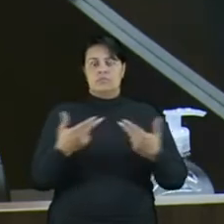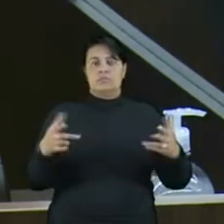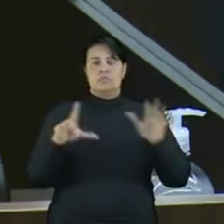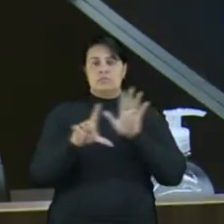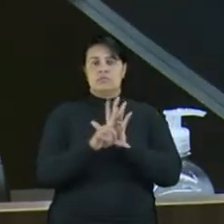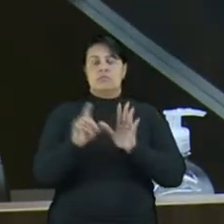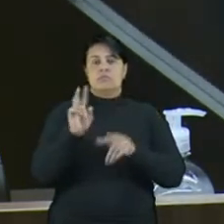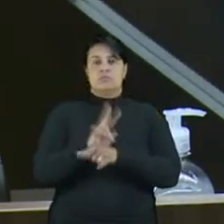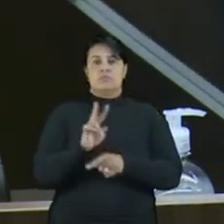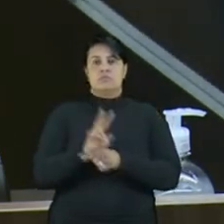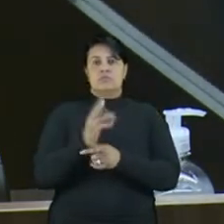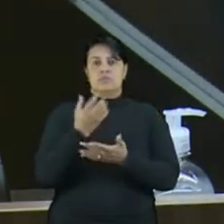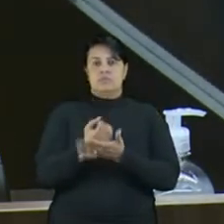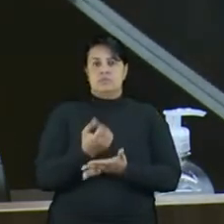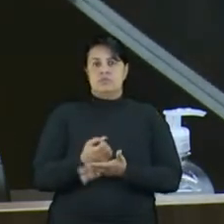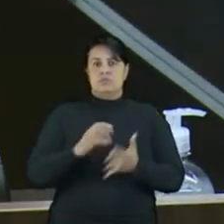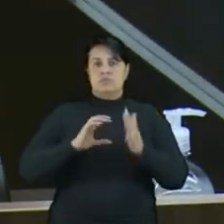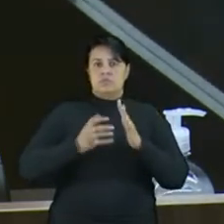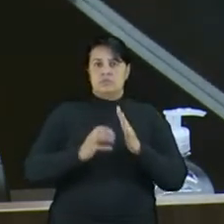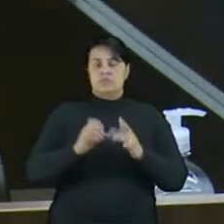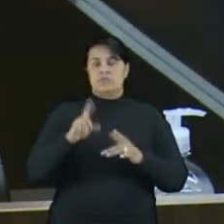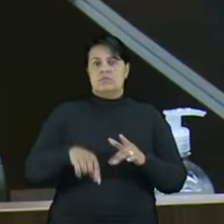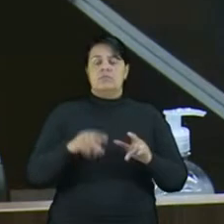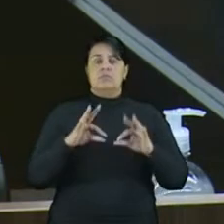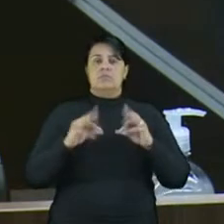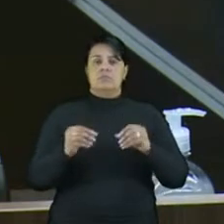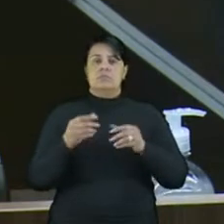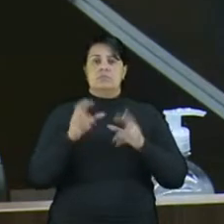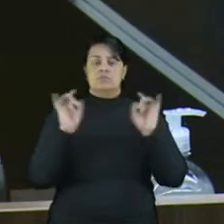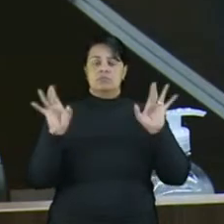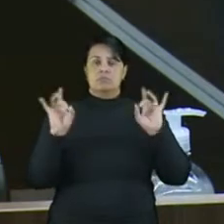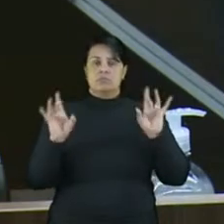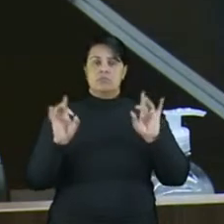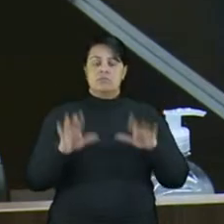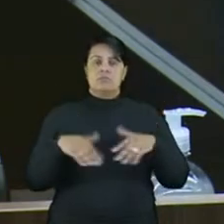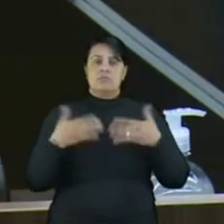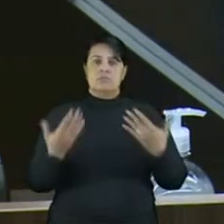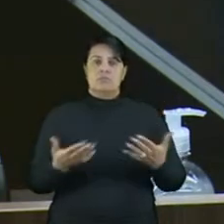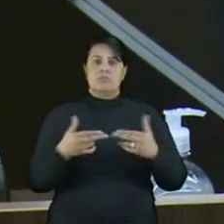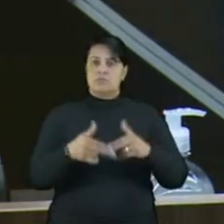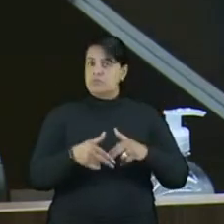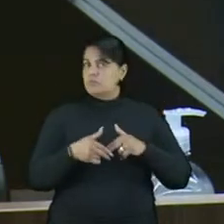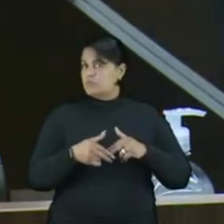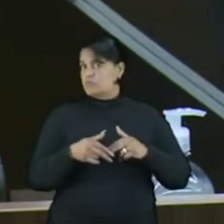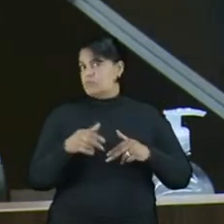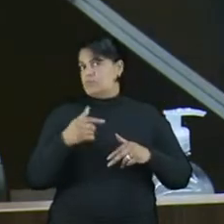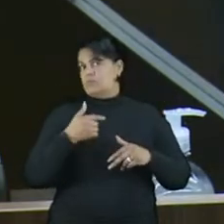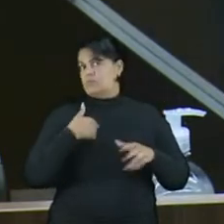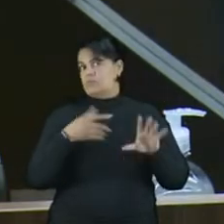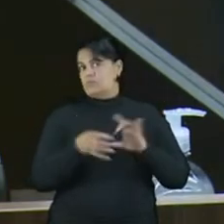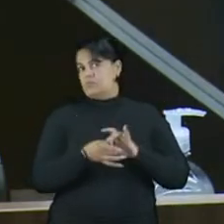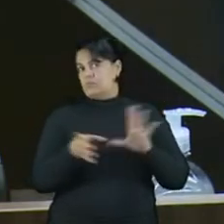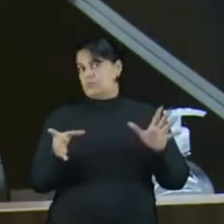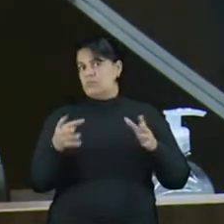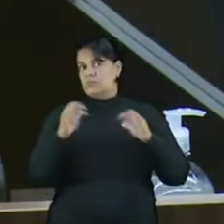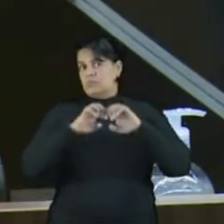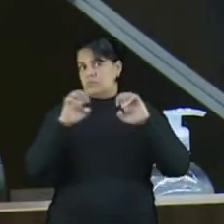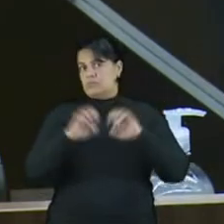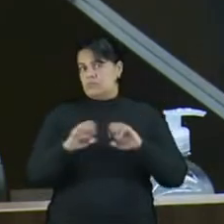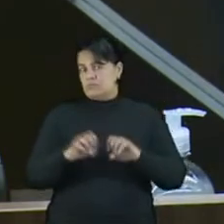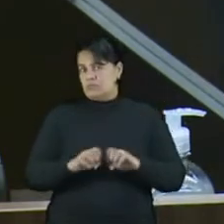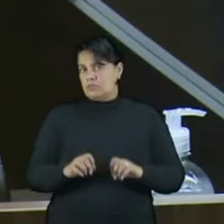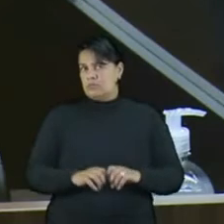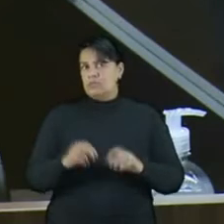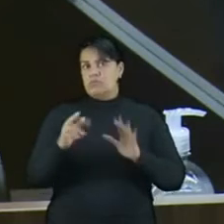Proteção de Dados em autarquia de natureza especial. Assim, como autorizou a estrutura regimental da